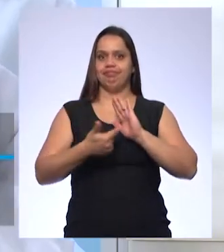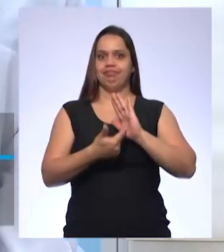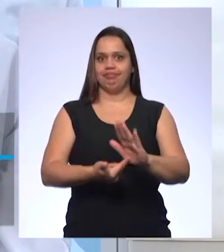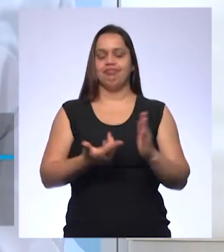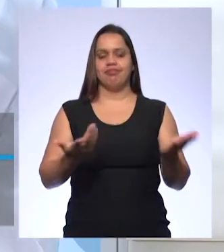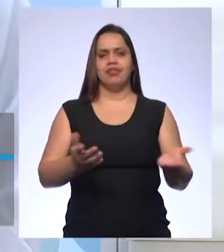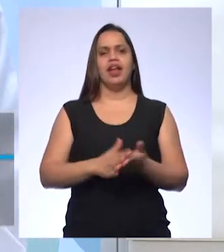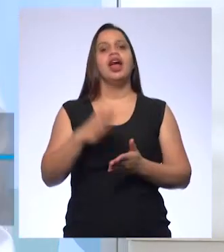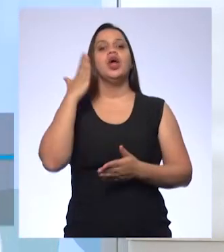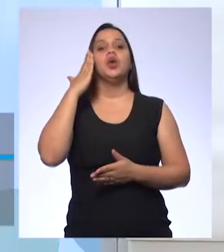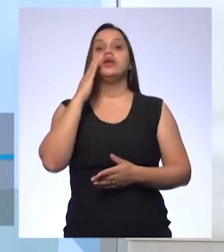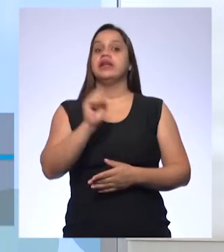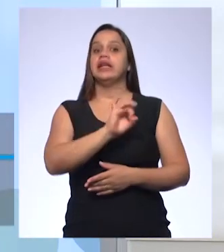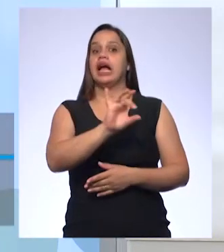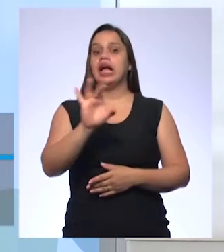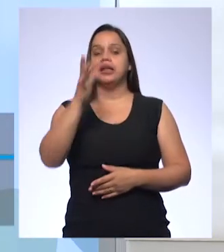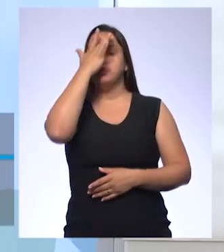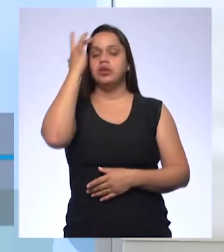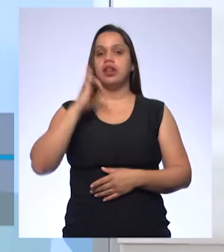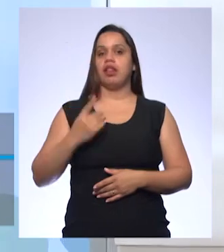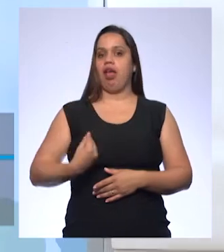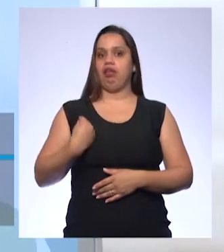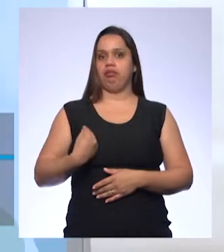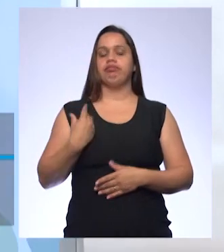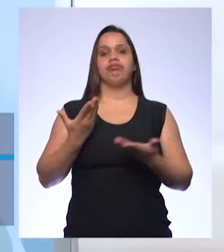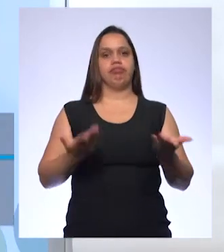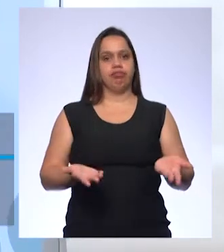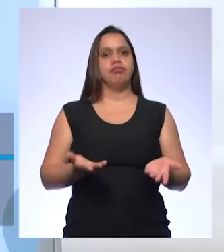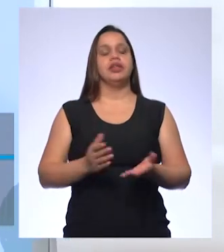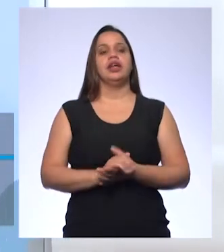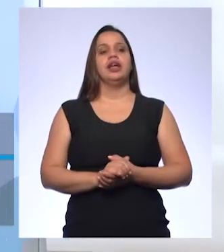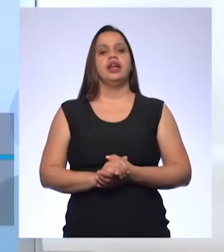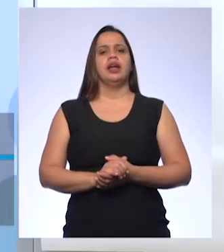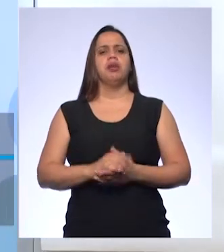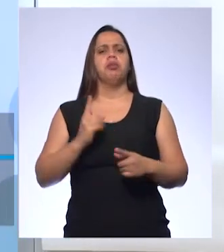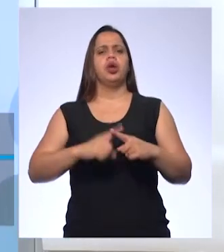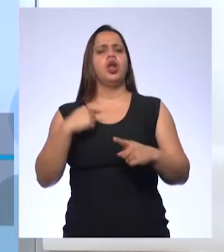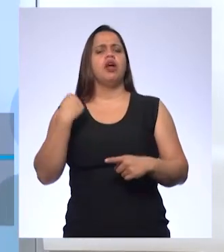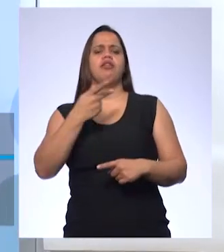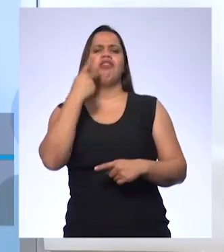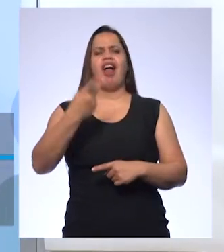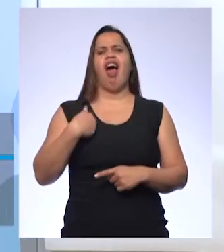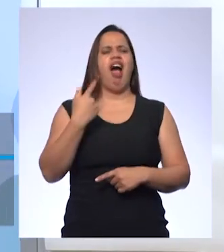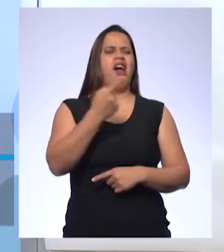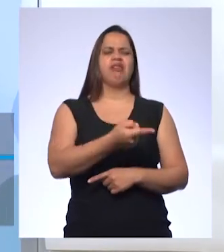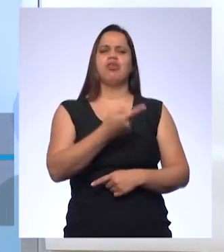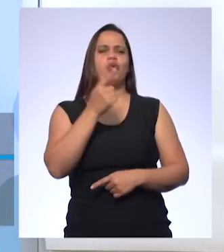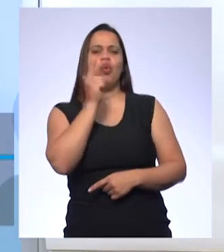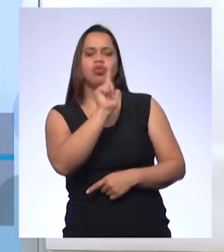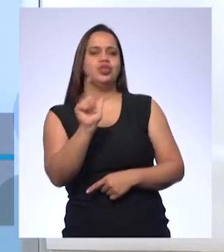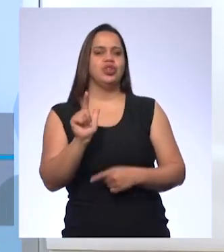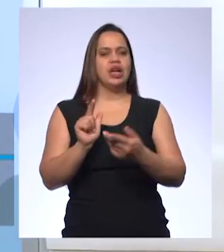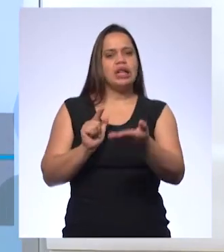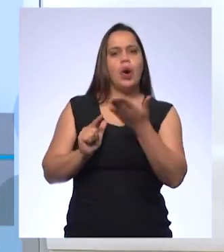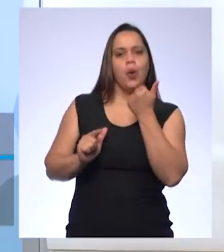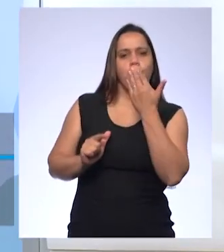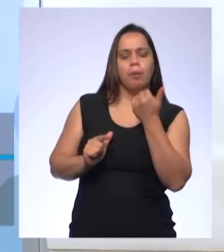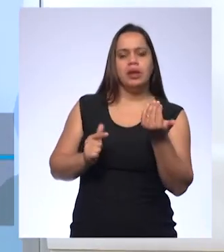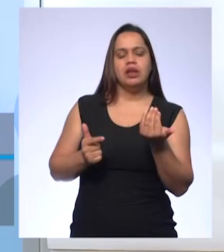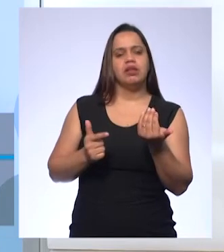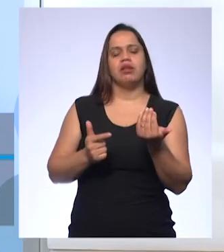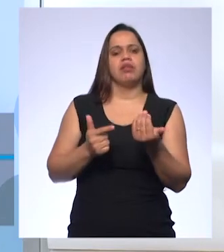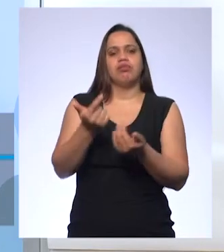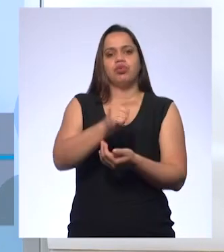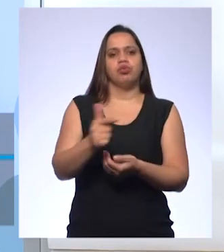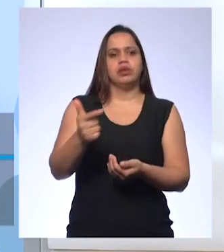cada pessoa, né, tem uma realidade, às vezes a gente... falar, mas isso eu não consigo, esse tipo de alimento eu não tenho acesso.